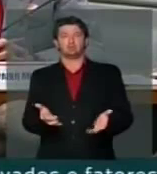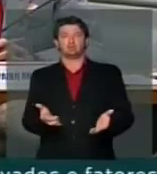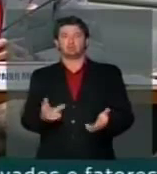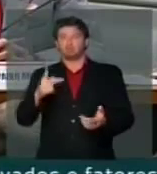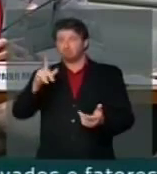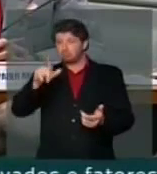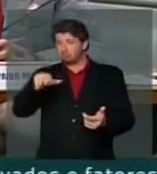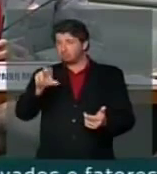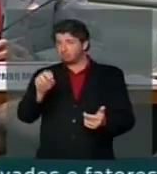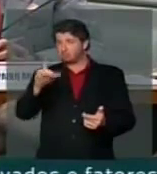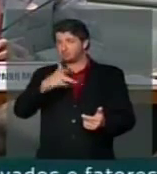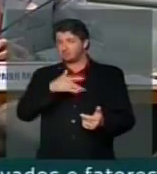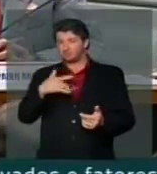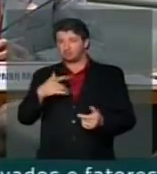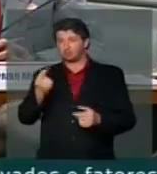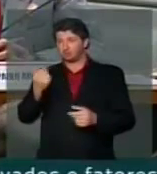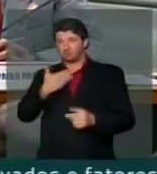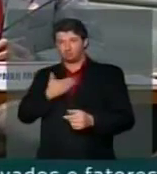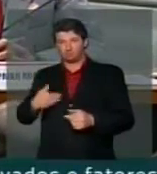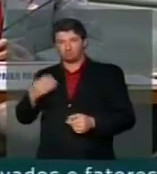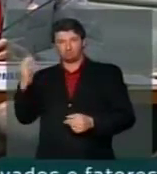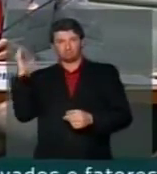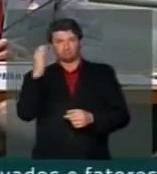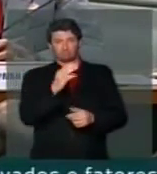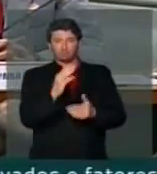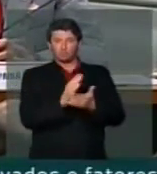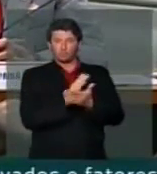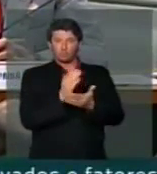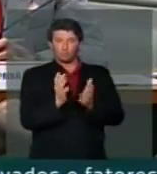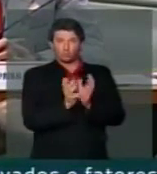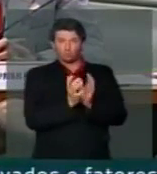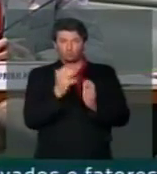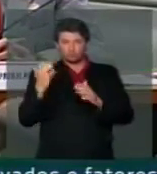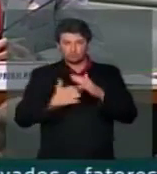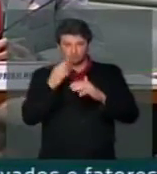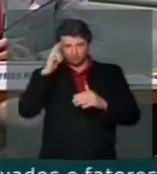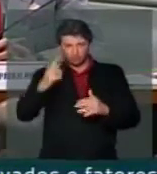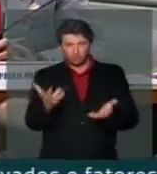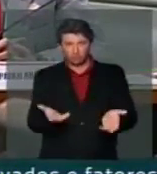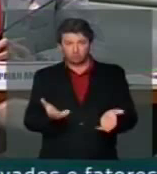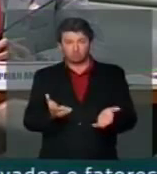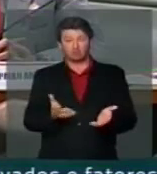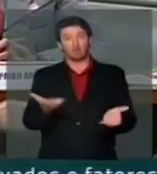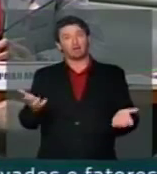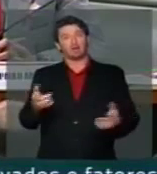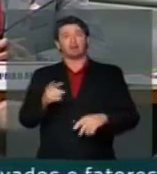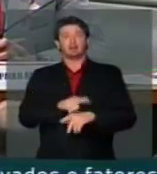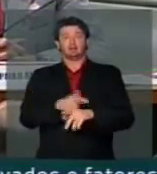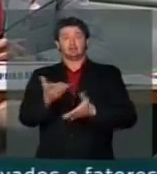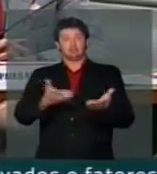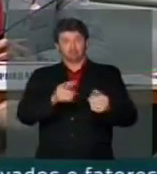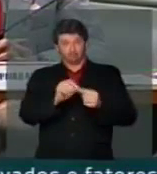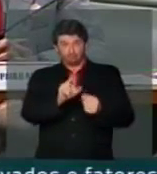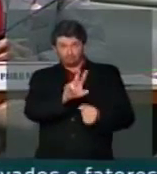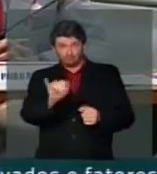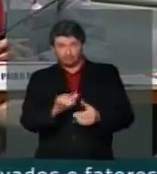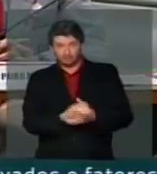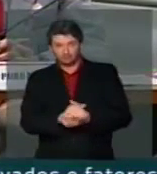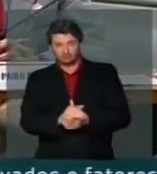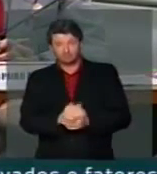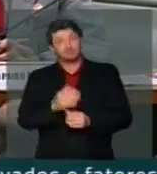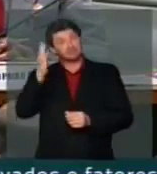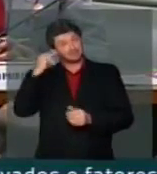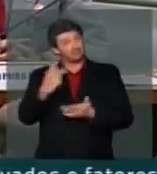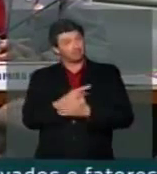saúde que a gente vai dar dinheiro público para alguns grupos empresariais, não é? E que na hora deles prestarem as ações de serviço de saúde, a gente sabe